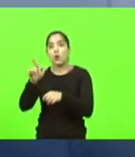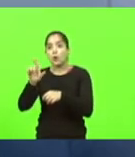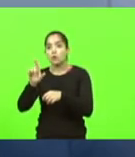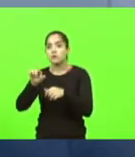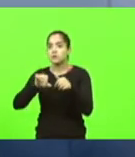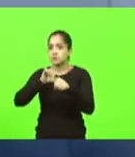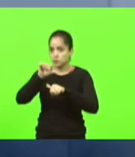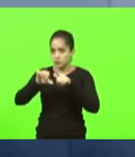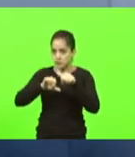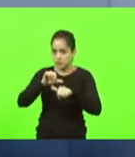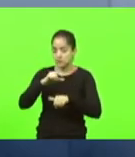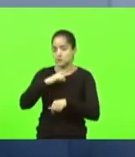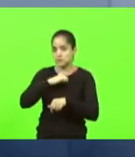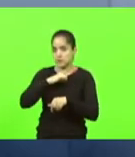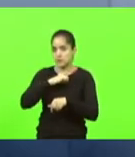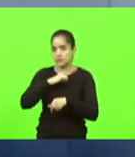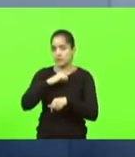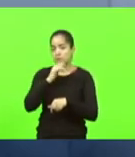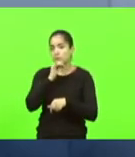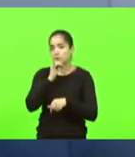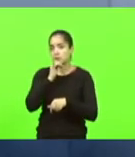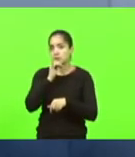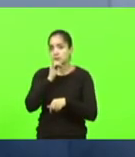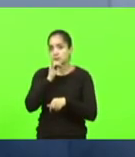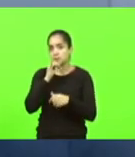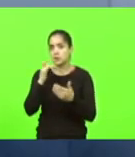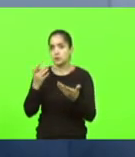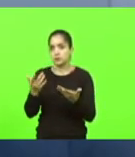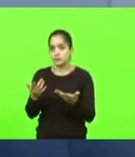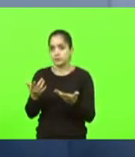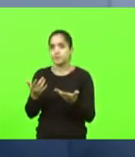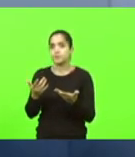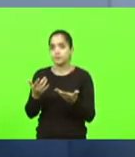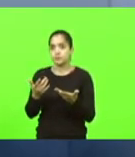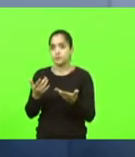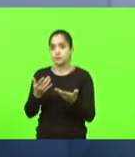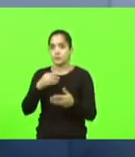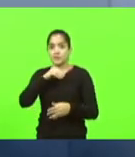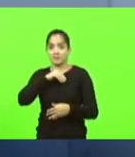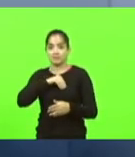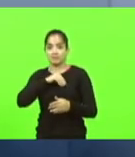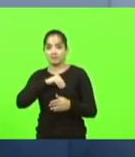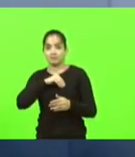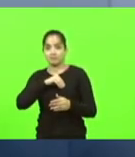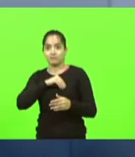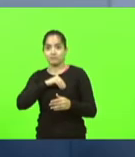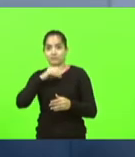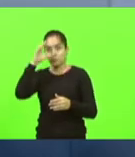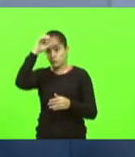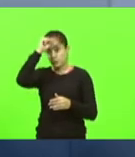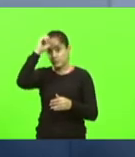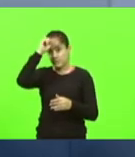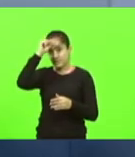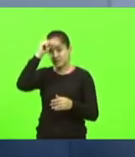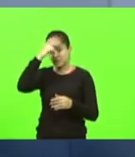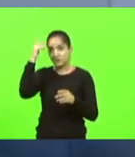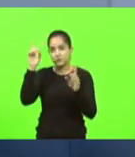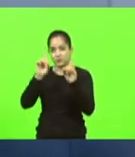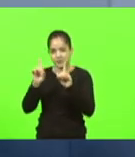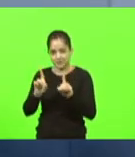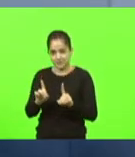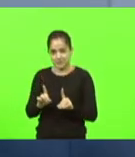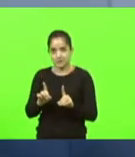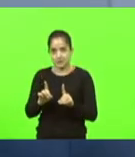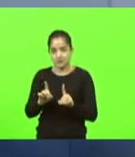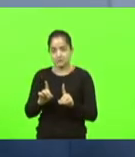por exemplo, possibilitando cumular o salário do aprendiz com deficiência, aí se cumula com o benefício